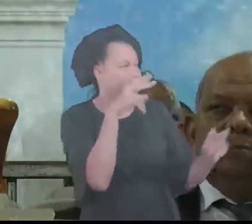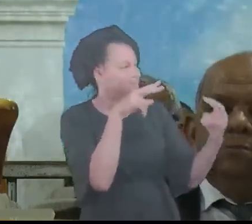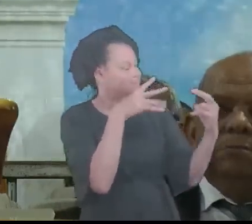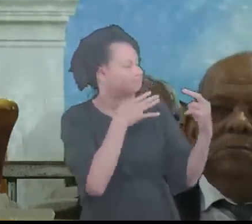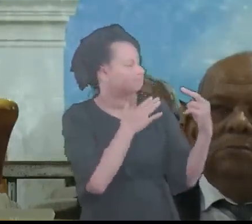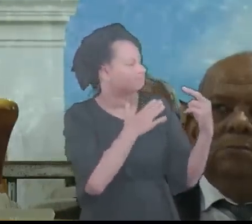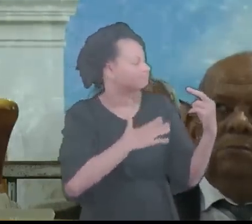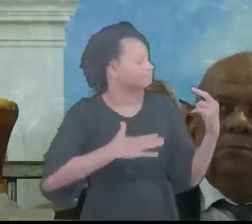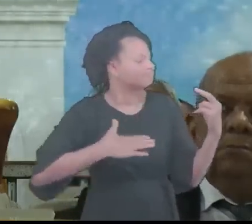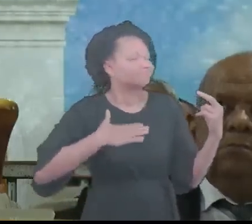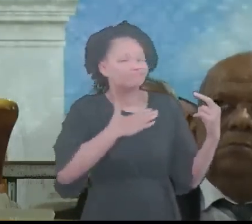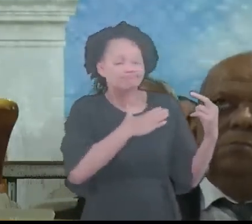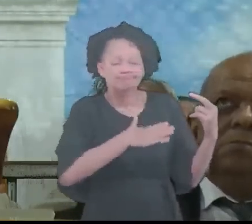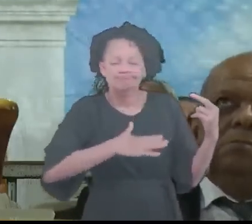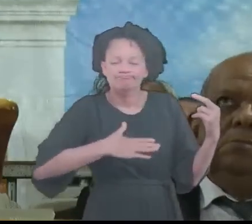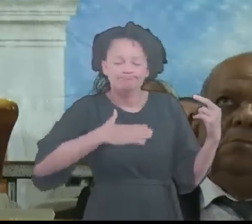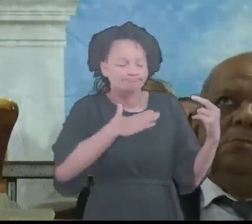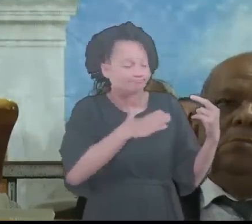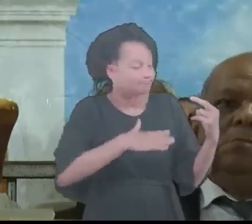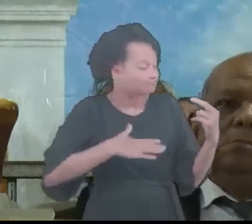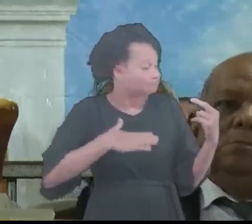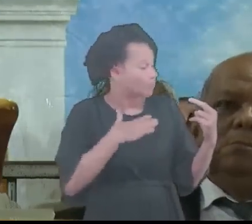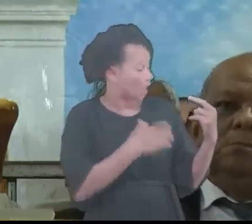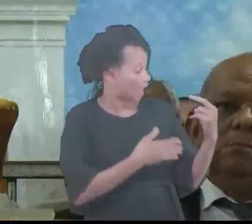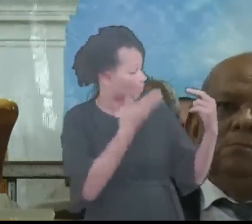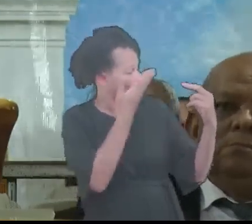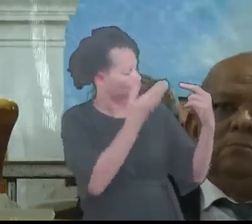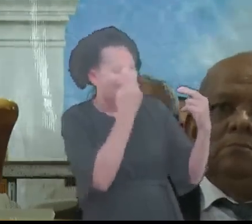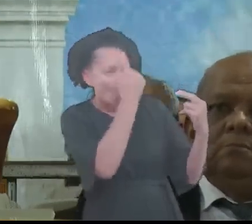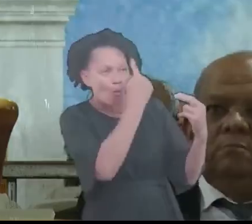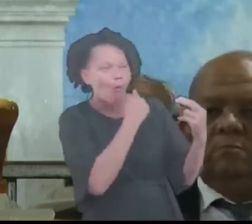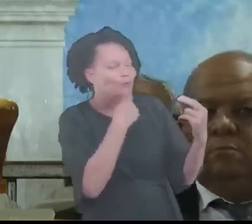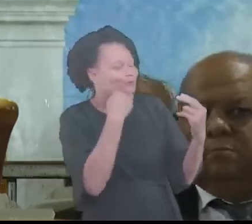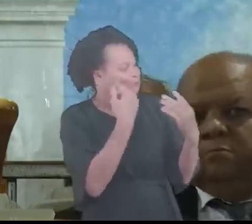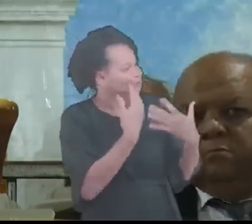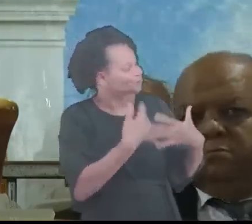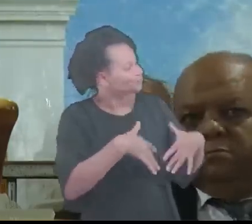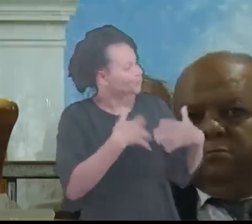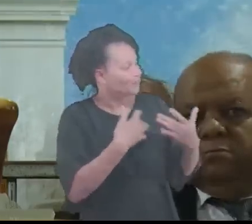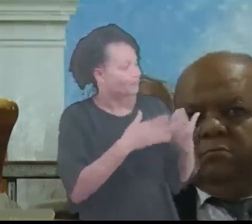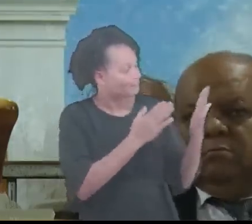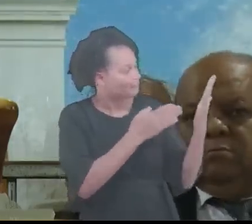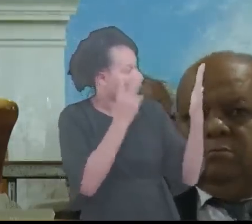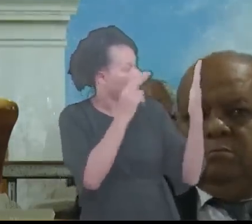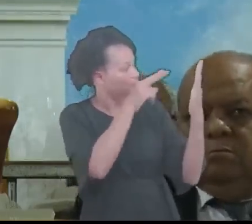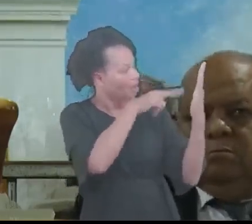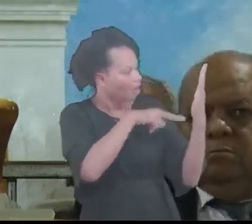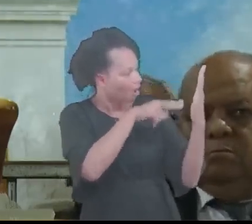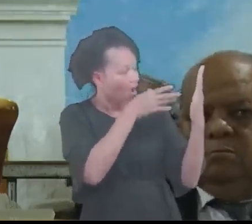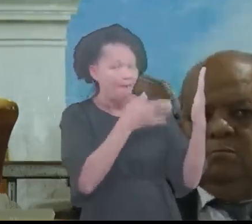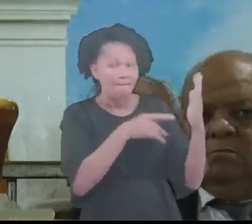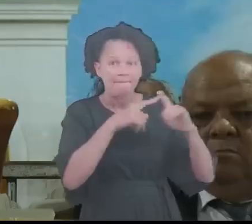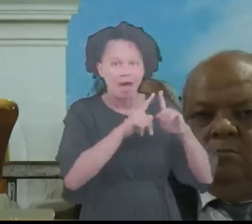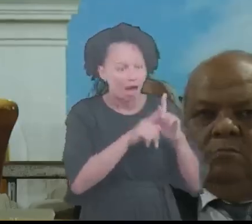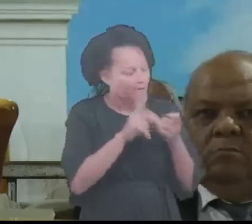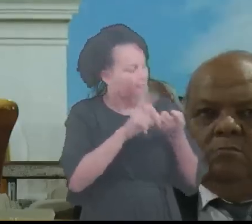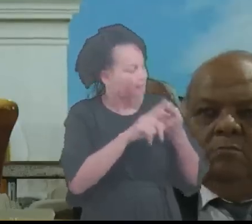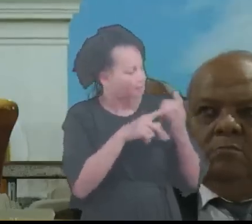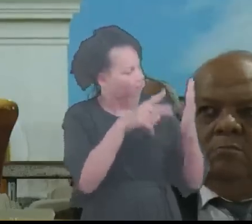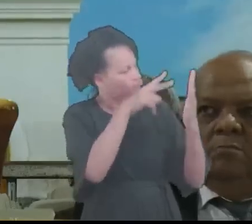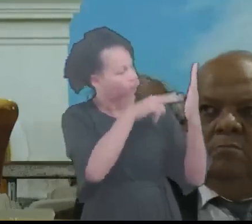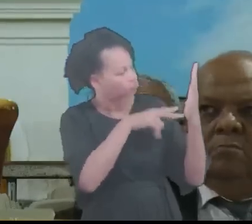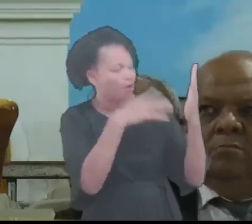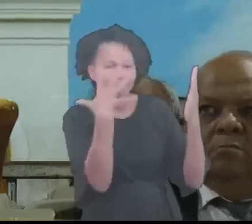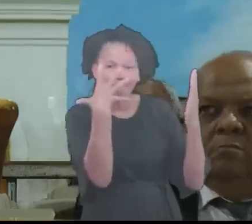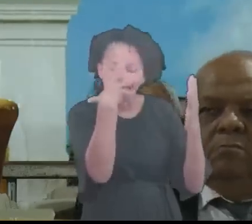agradável. Agradáveis são as tuas faces. Mas além de você ser bonita,